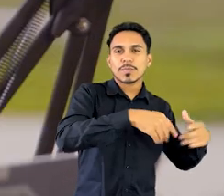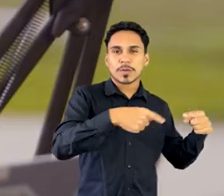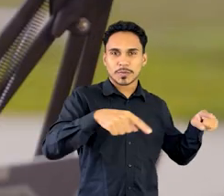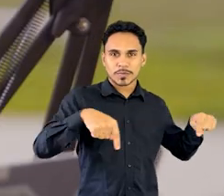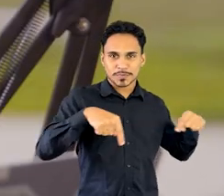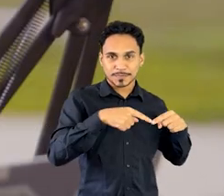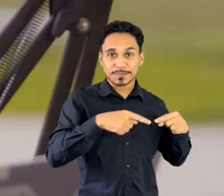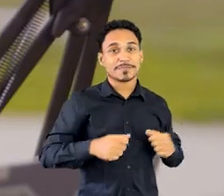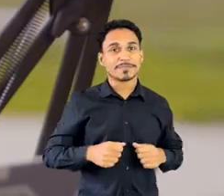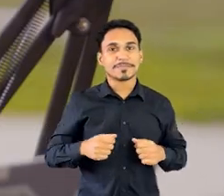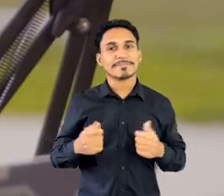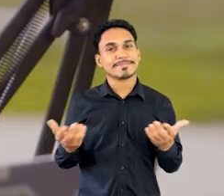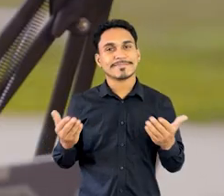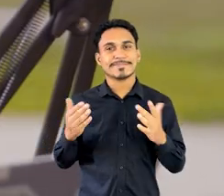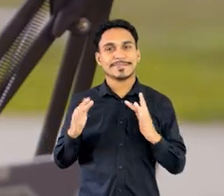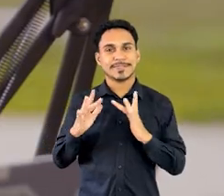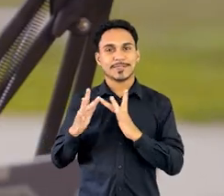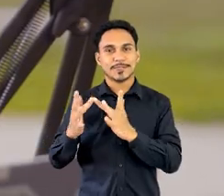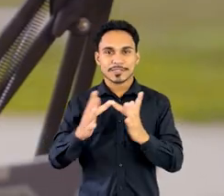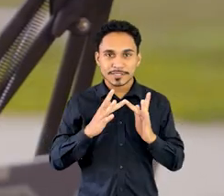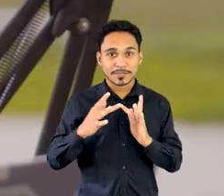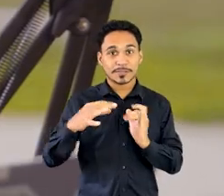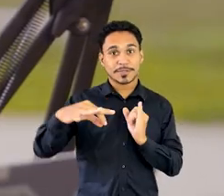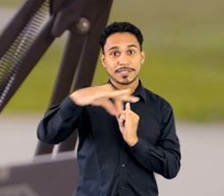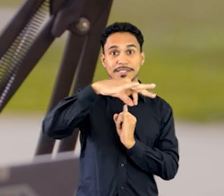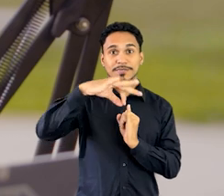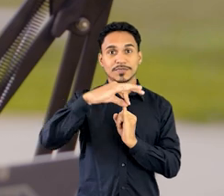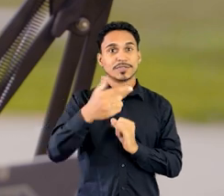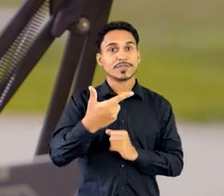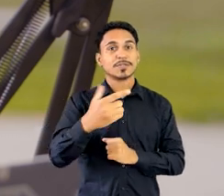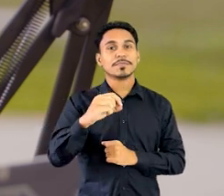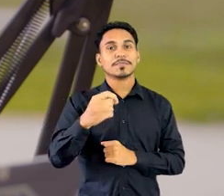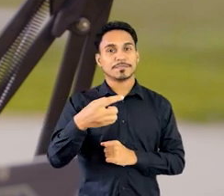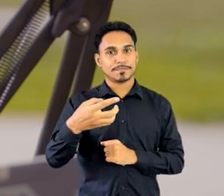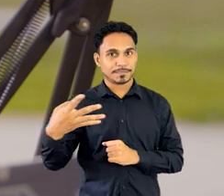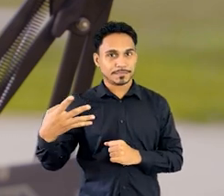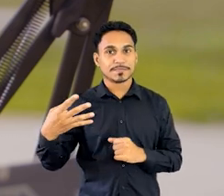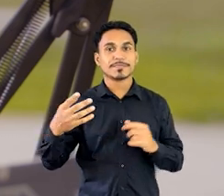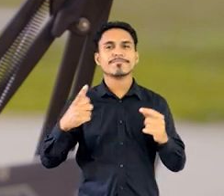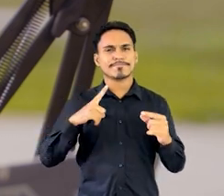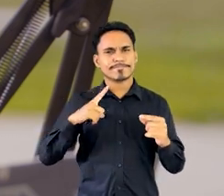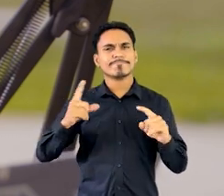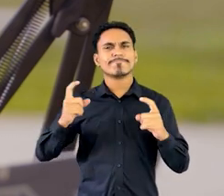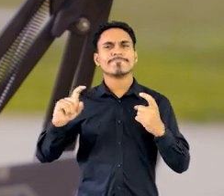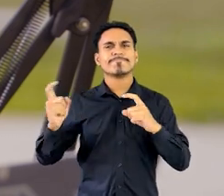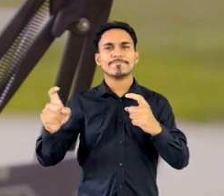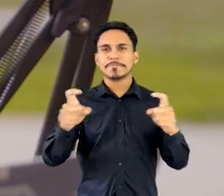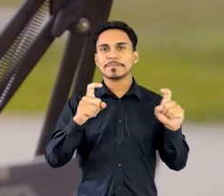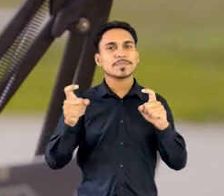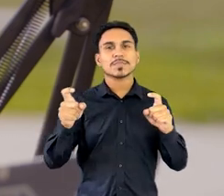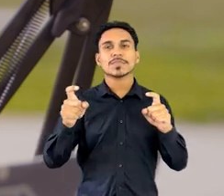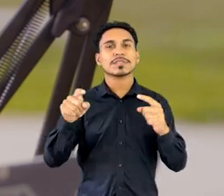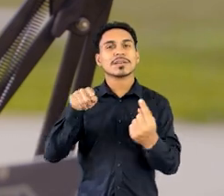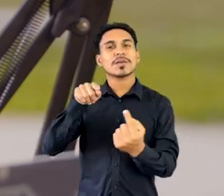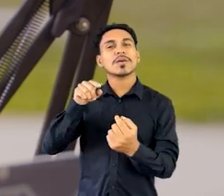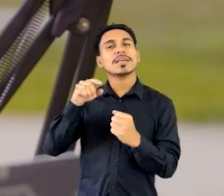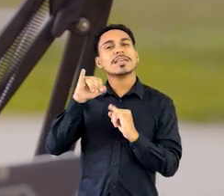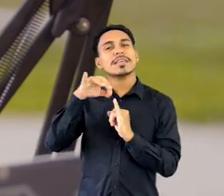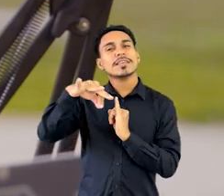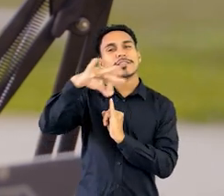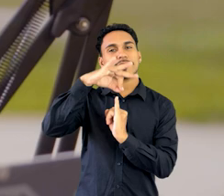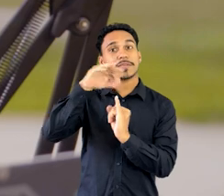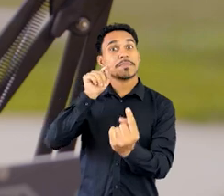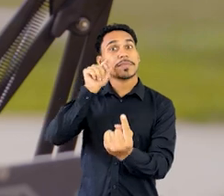ifs 2024 traz para o centro dos debates tanto a missão do ifs quanto alguns dos principais desafios